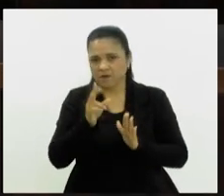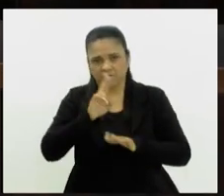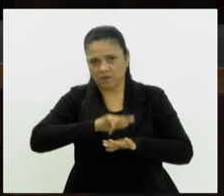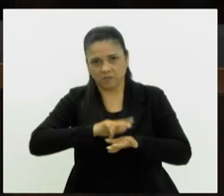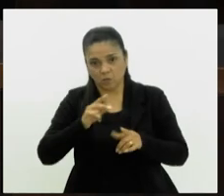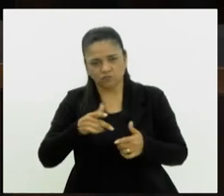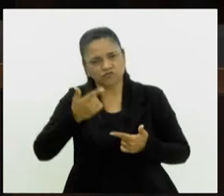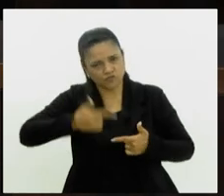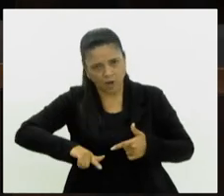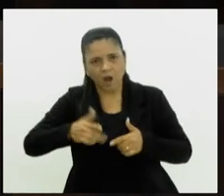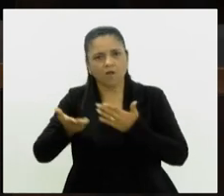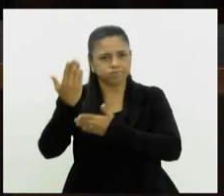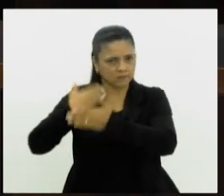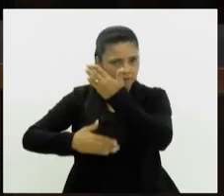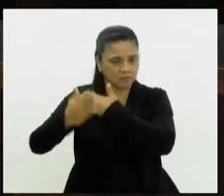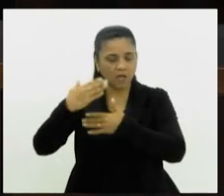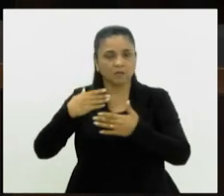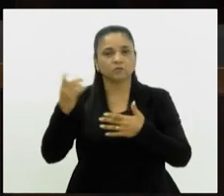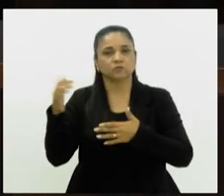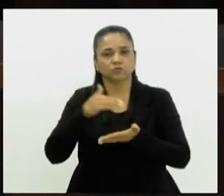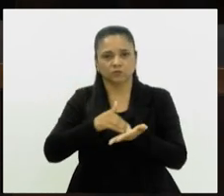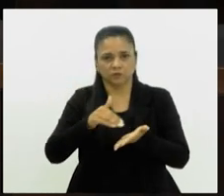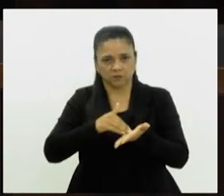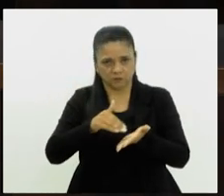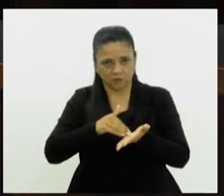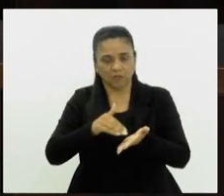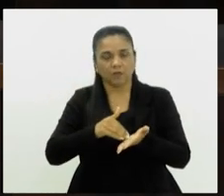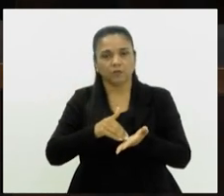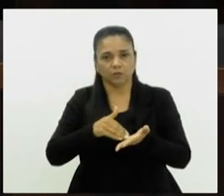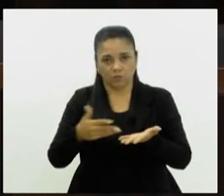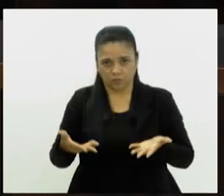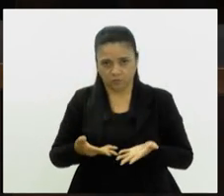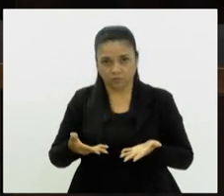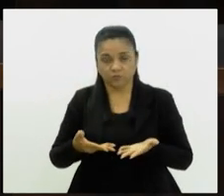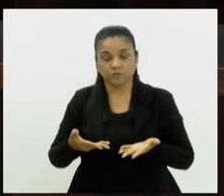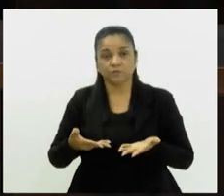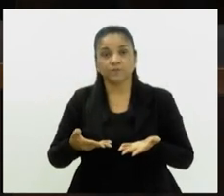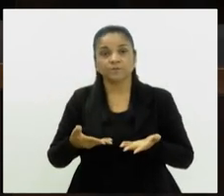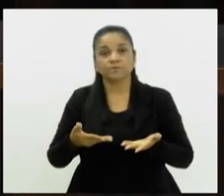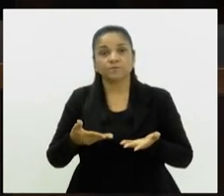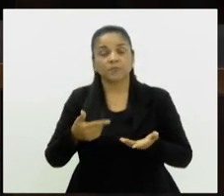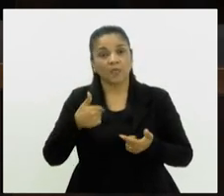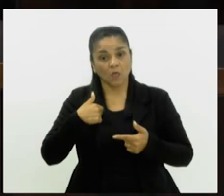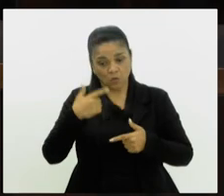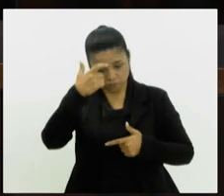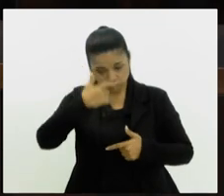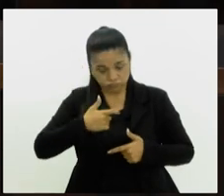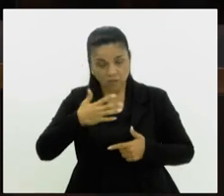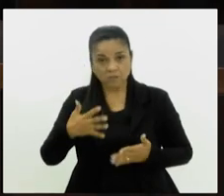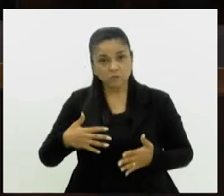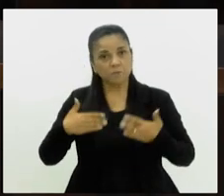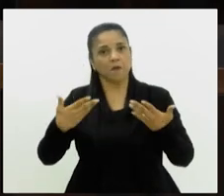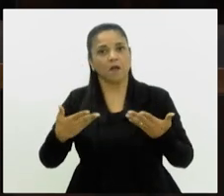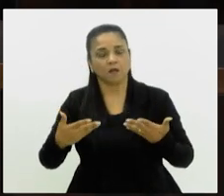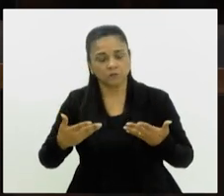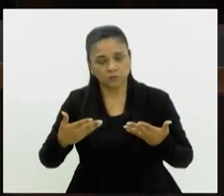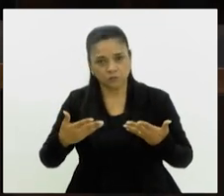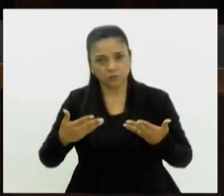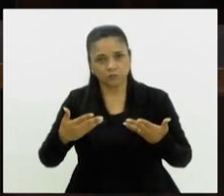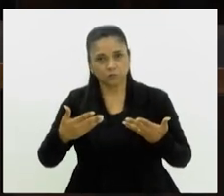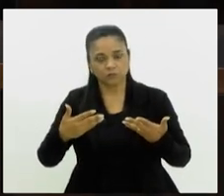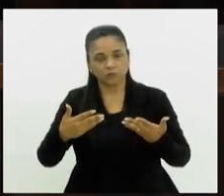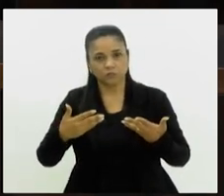na assunção do atual secretário, para que então a gente pudesse. Então, eu também me causa espanto e acho que